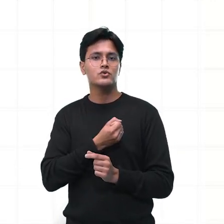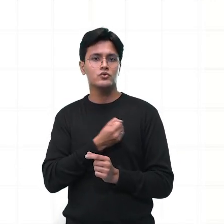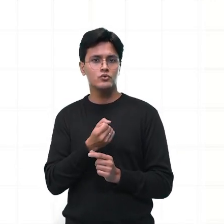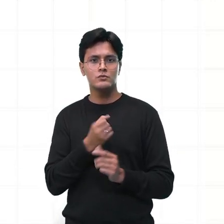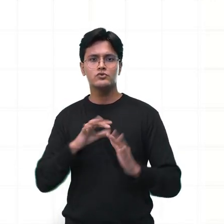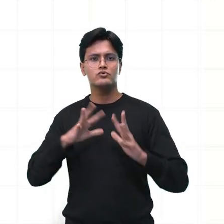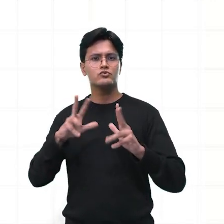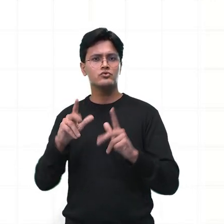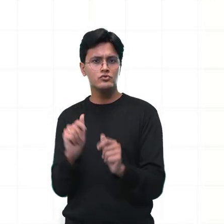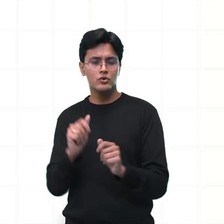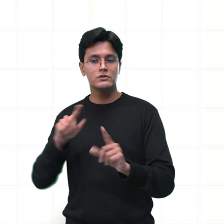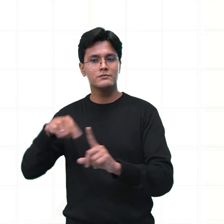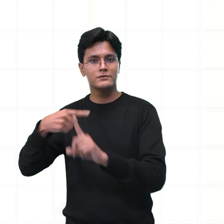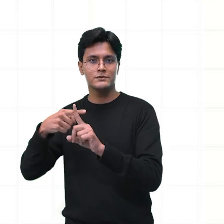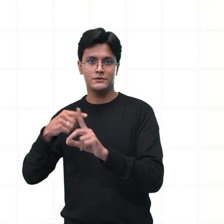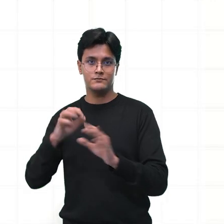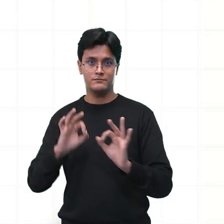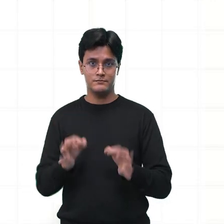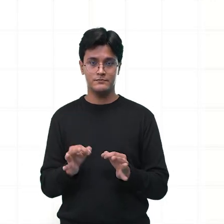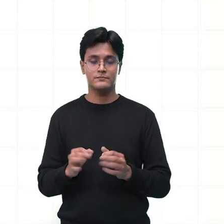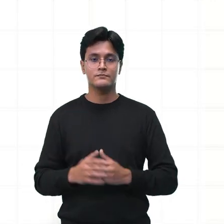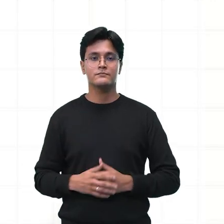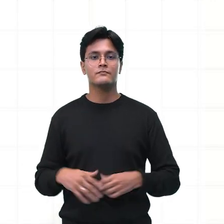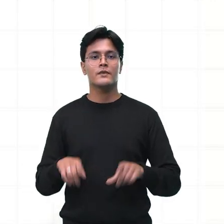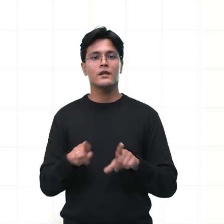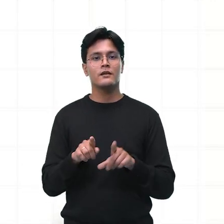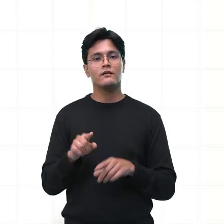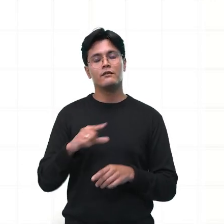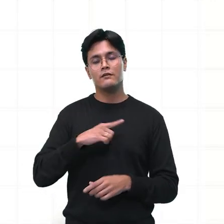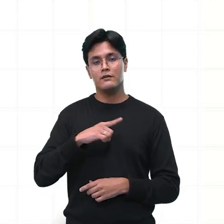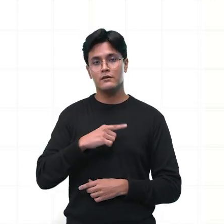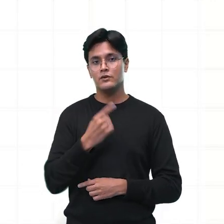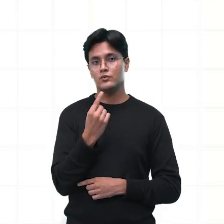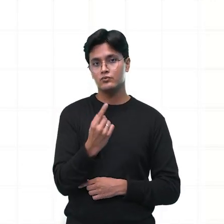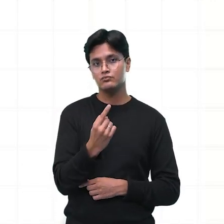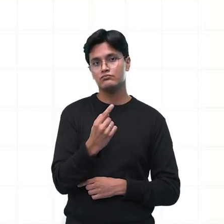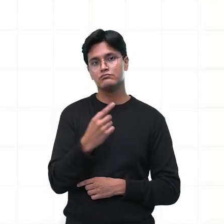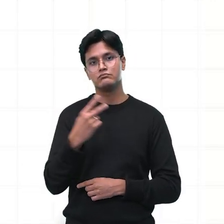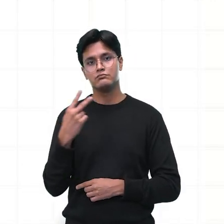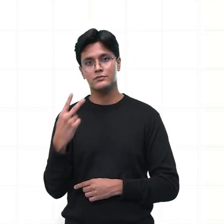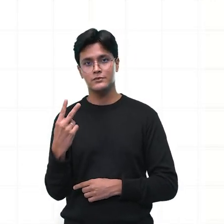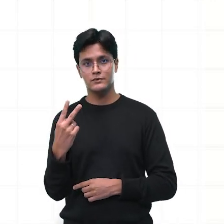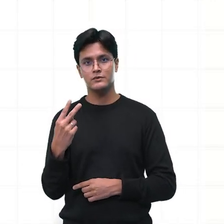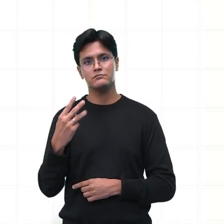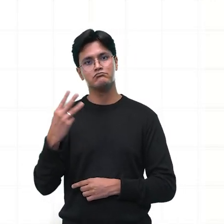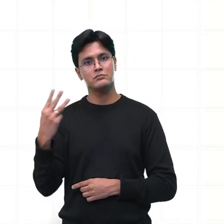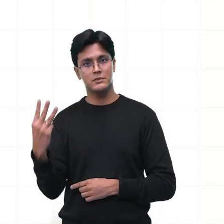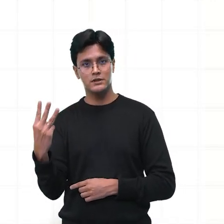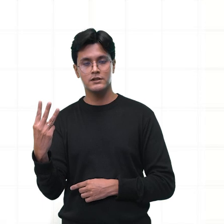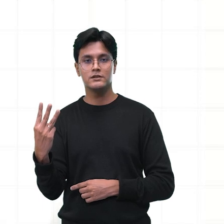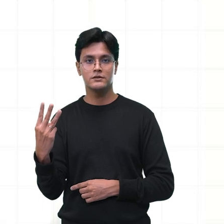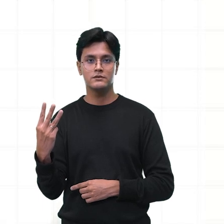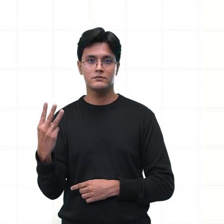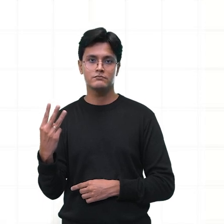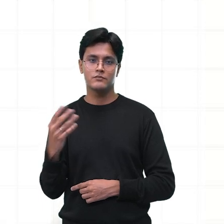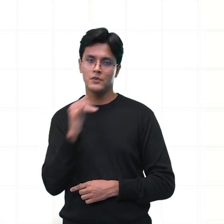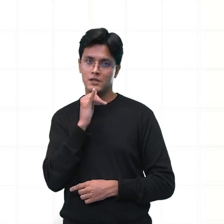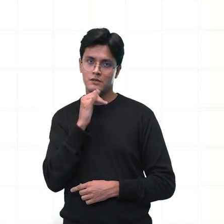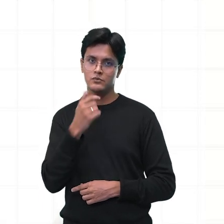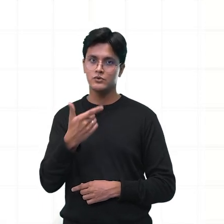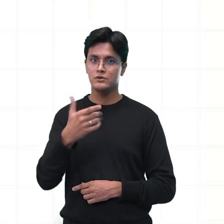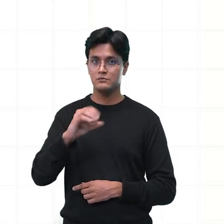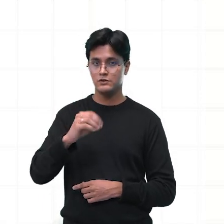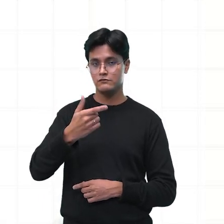números positivos, tá certo? Então, nós temos o 1, o 3, vamos colocar